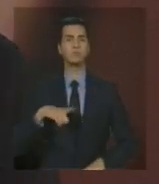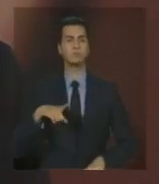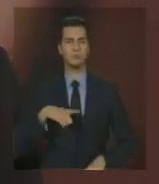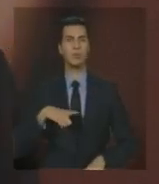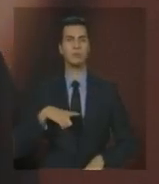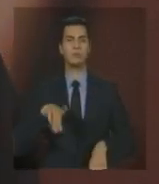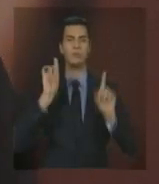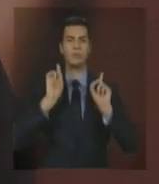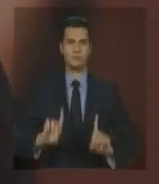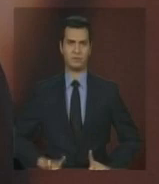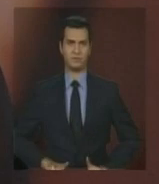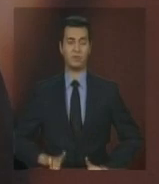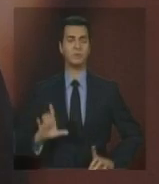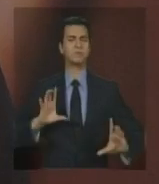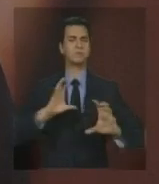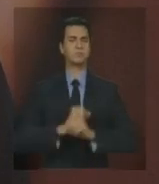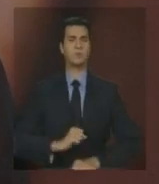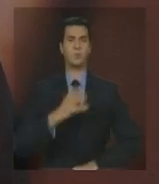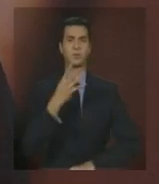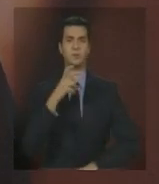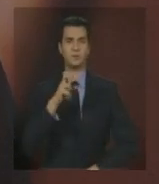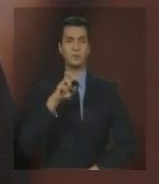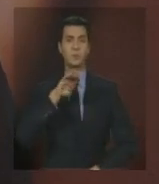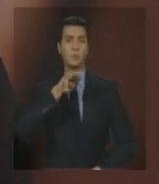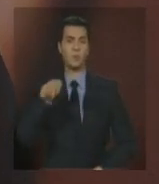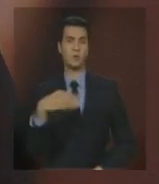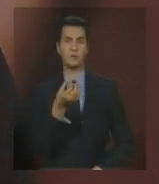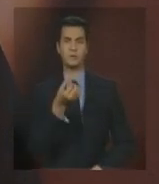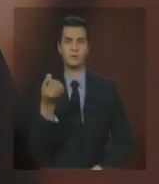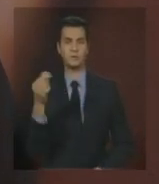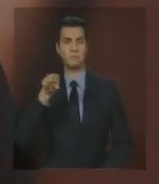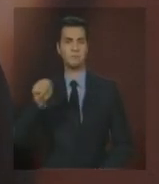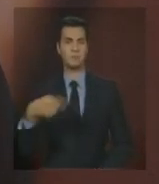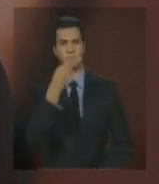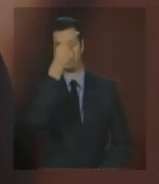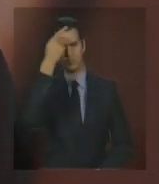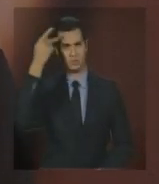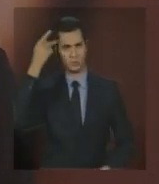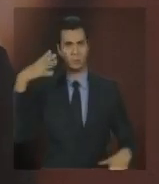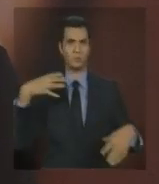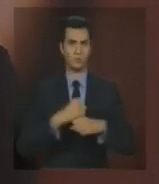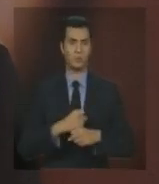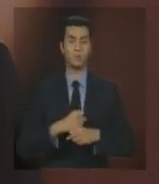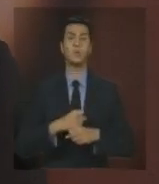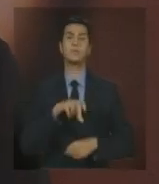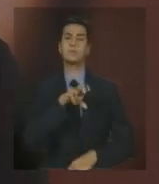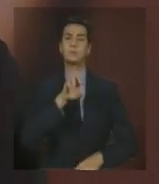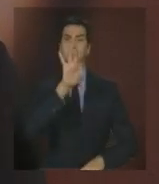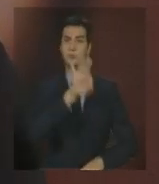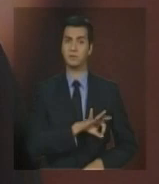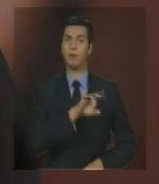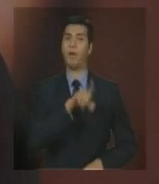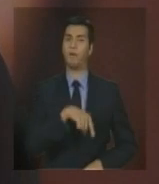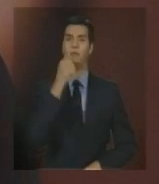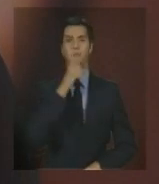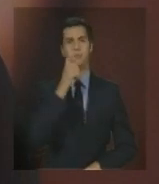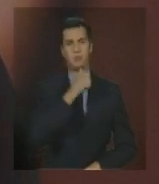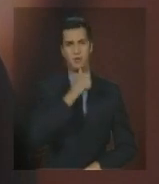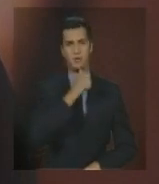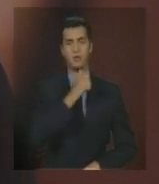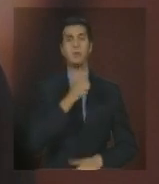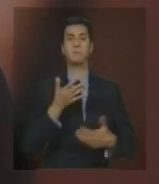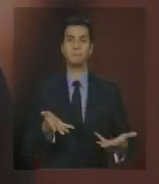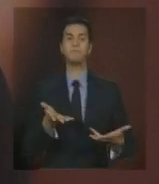45 milhões e 600 mil pessoas no total. Mais da metade são mulheres. Para garantir o acesso